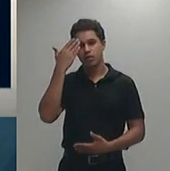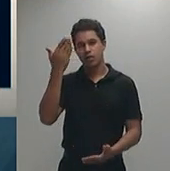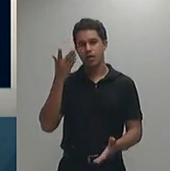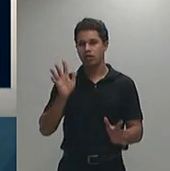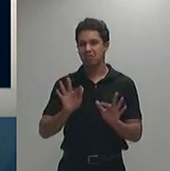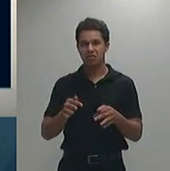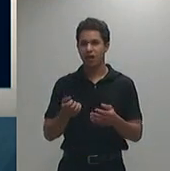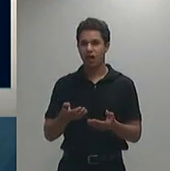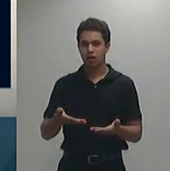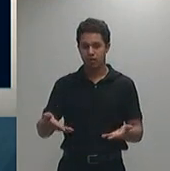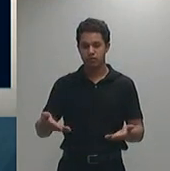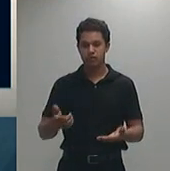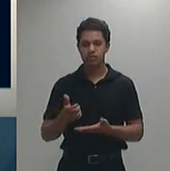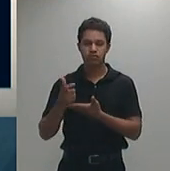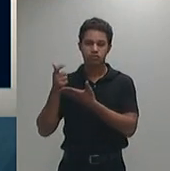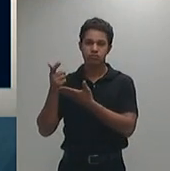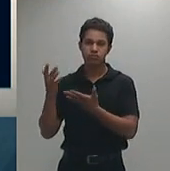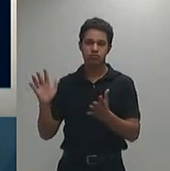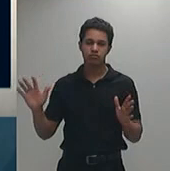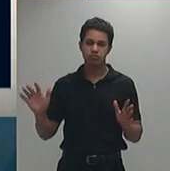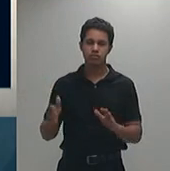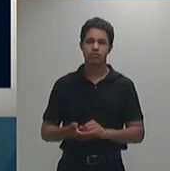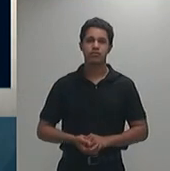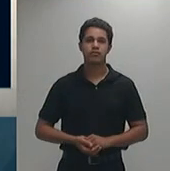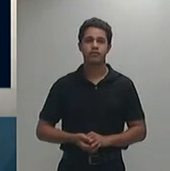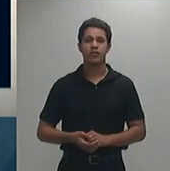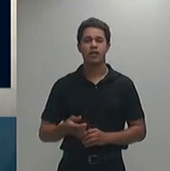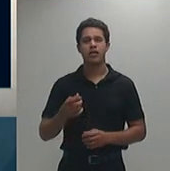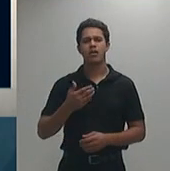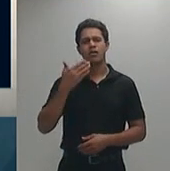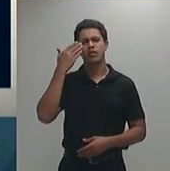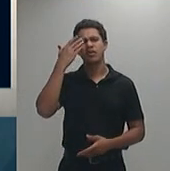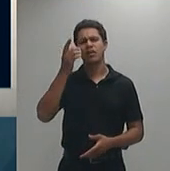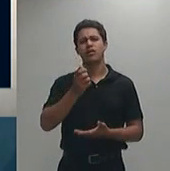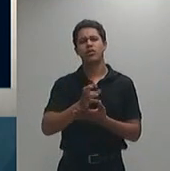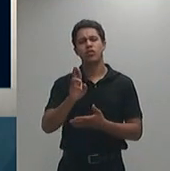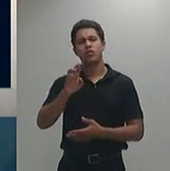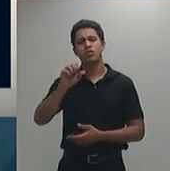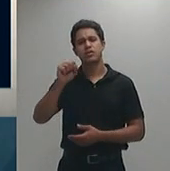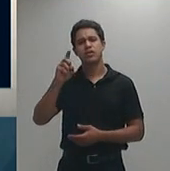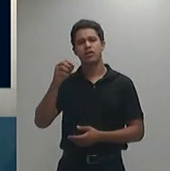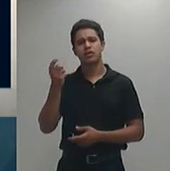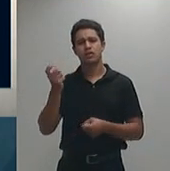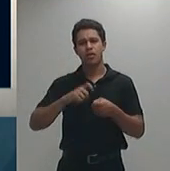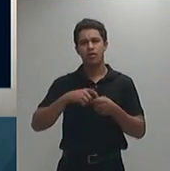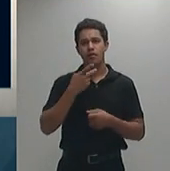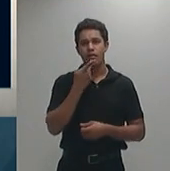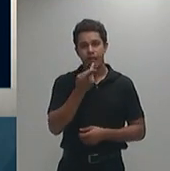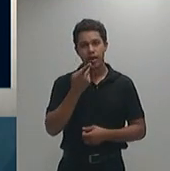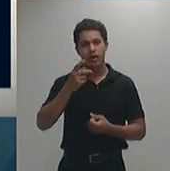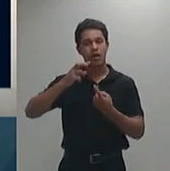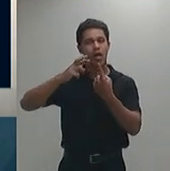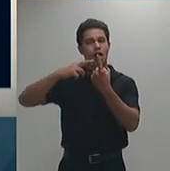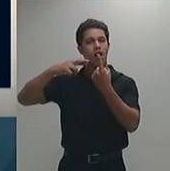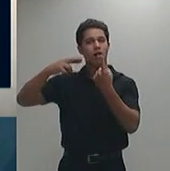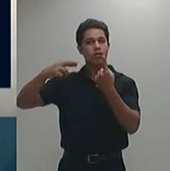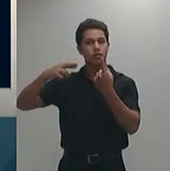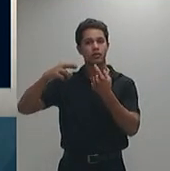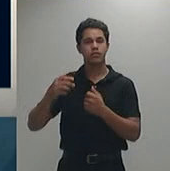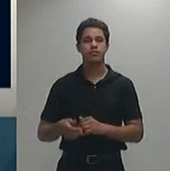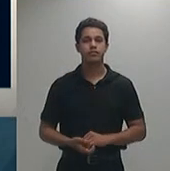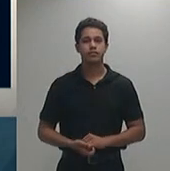muito obrigado dr Sandro devolvo a palavra eminente relator o chamados